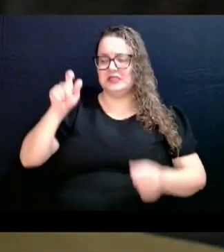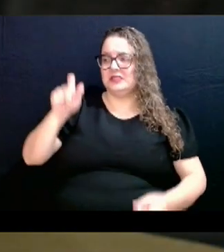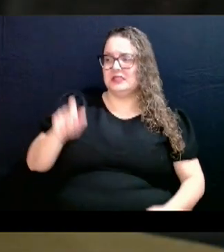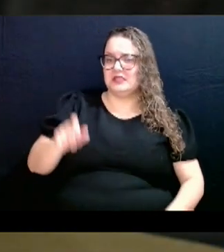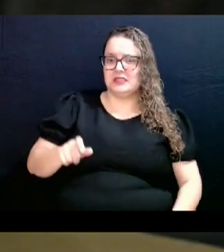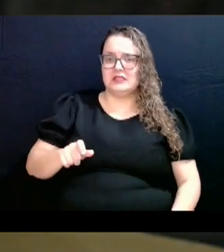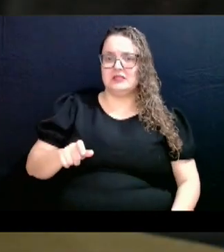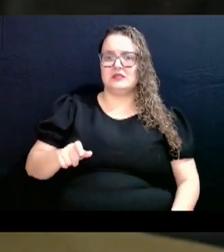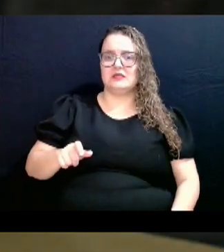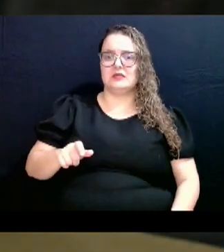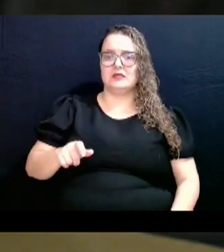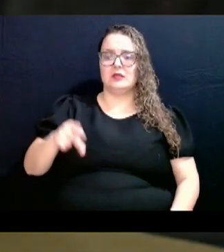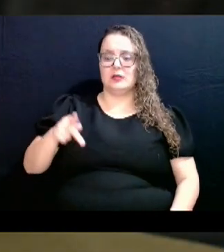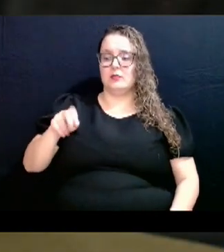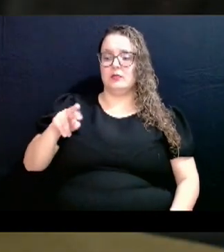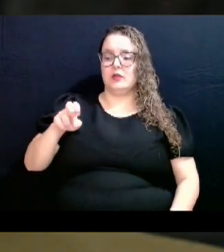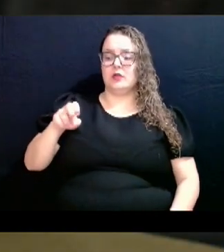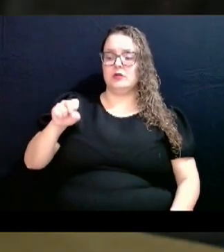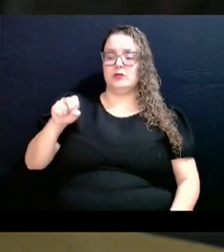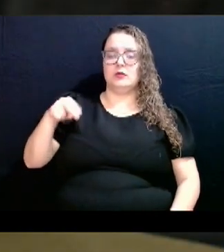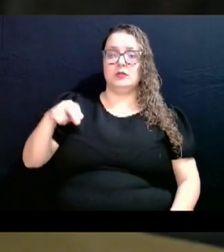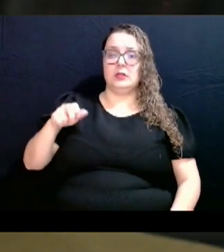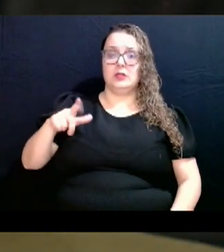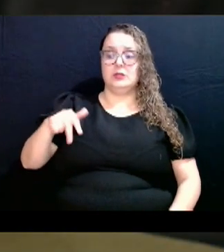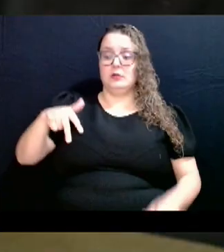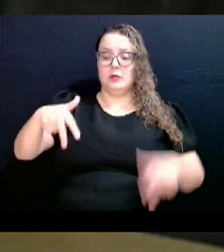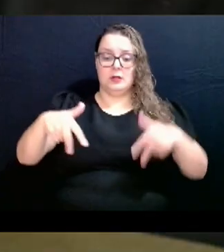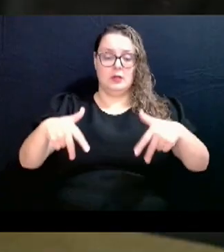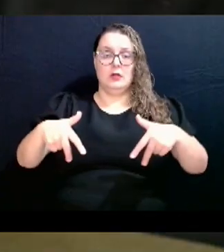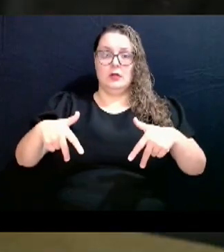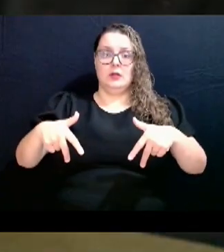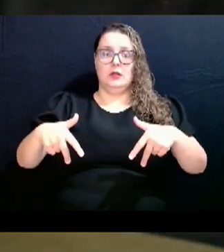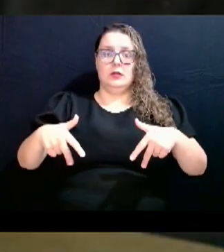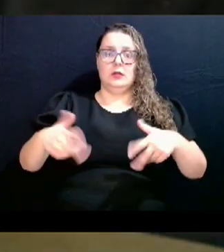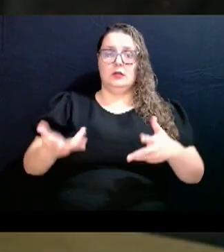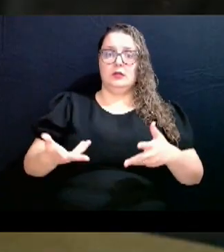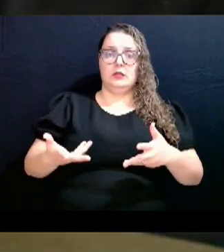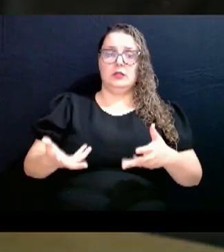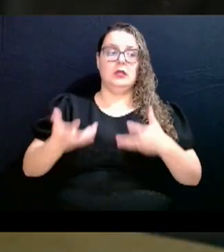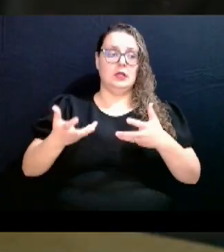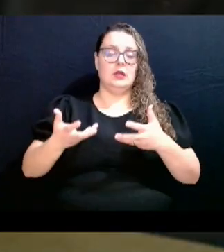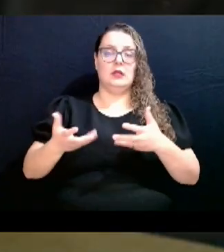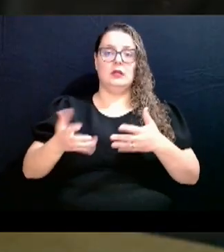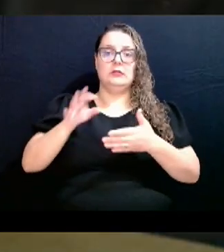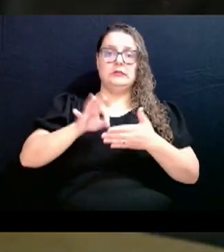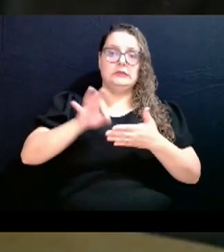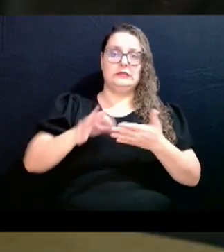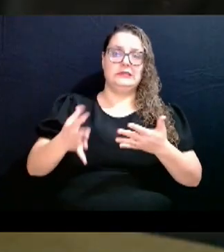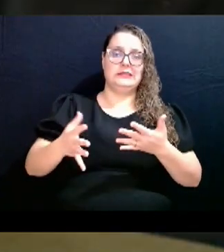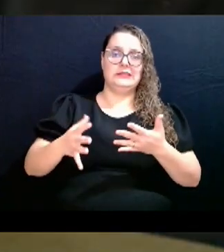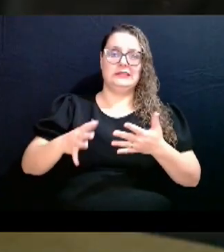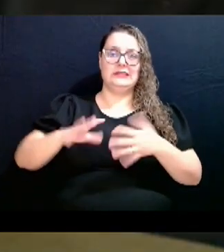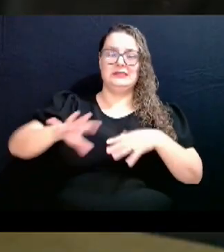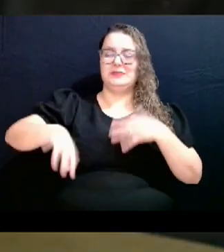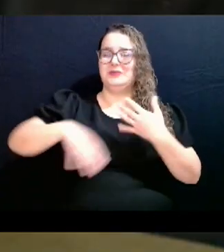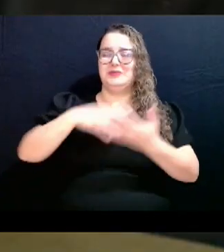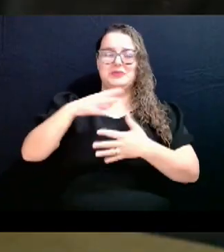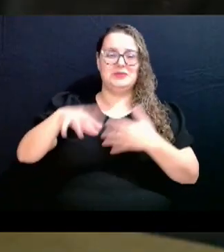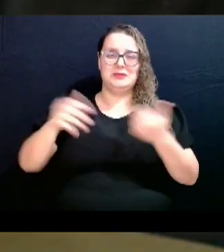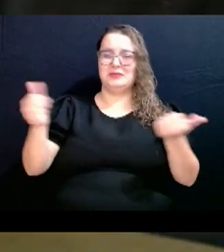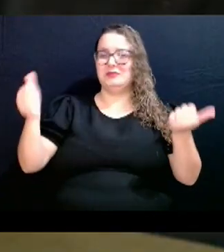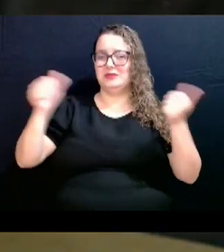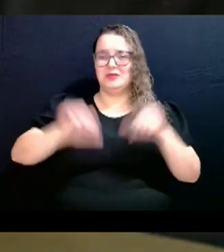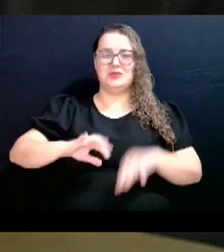né, os personagens, eles não se contêm, e eles querem consertar, e acabam com tudo, e aí vão